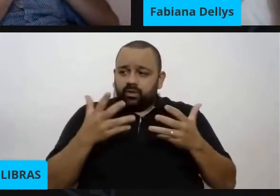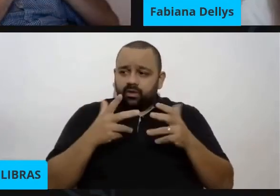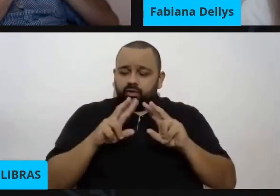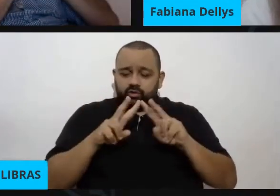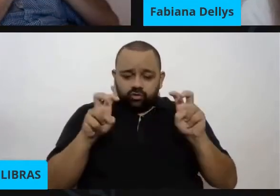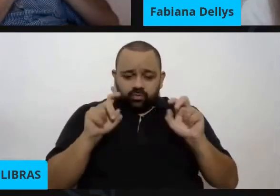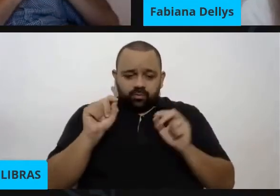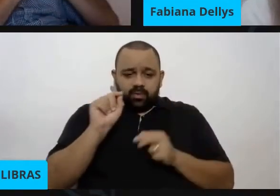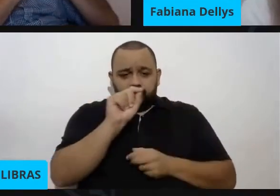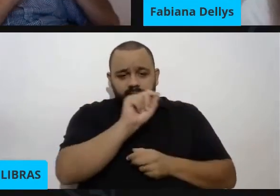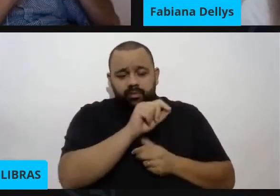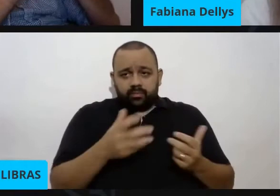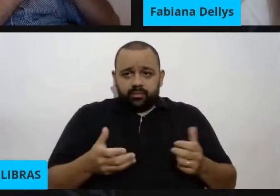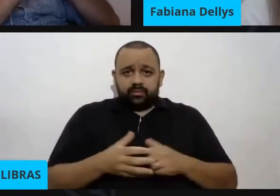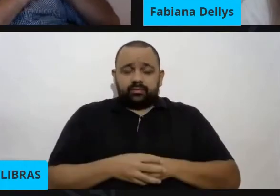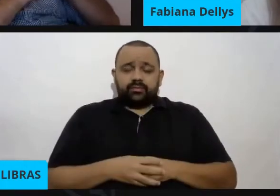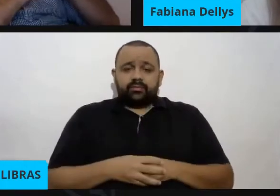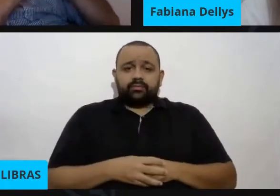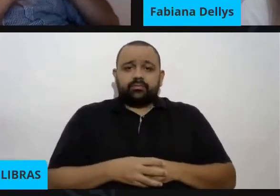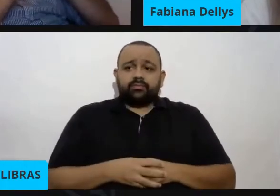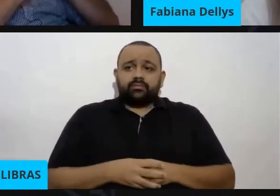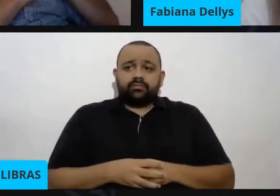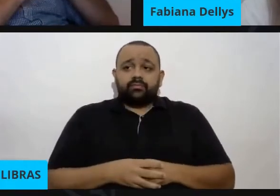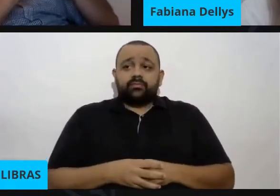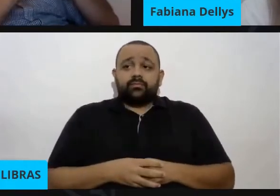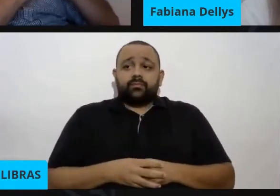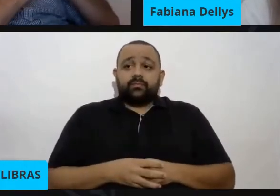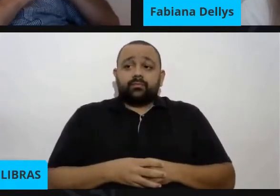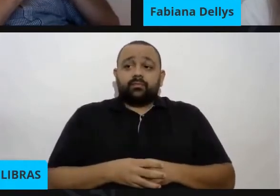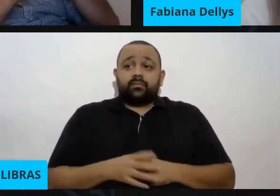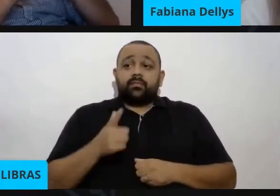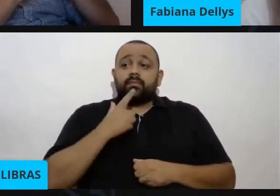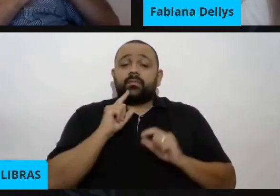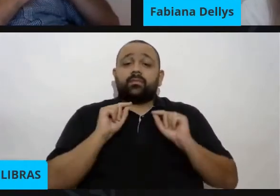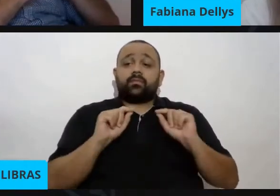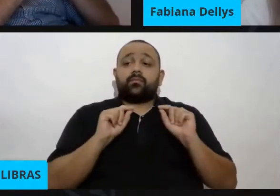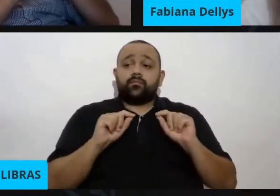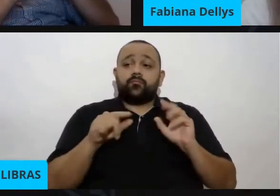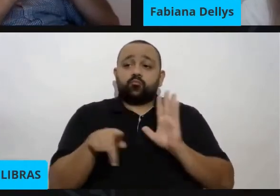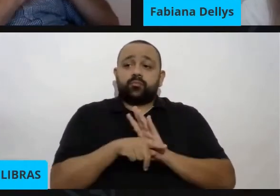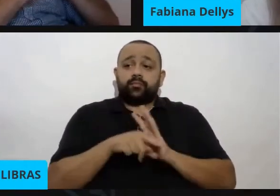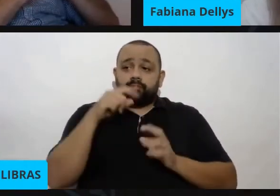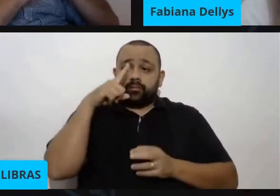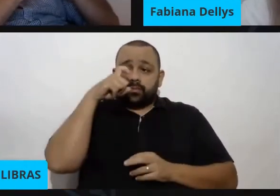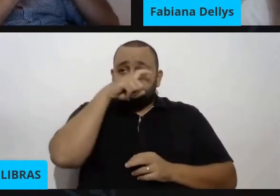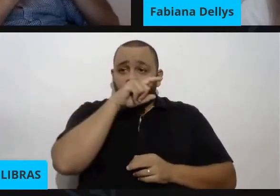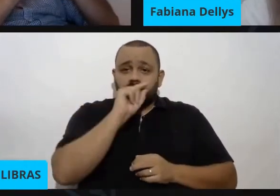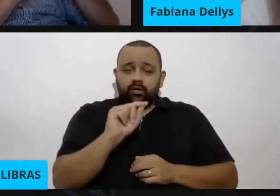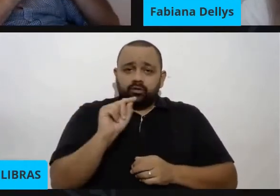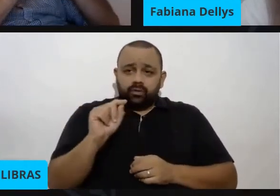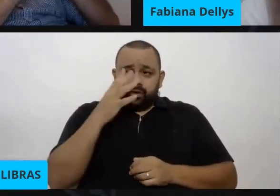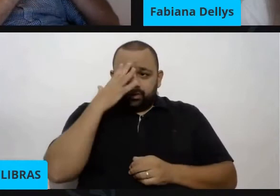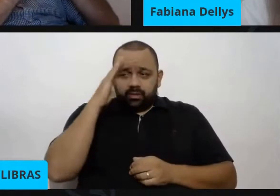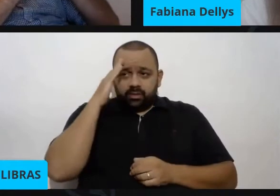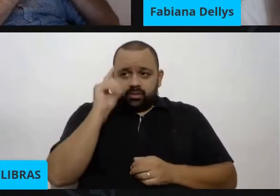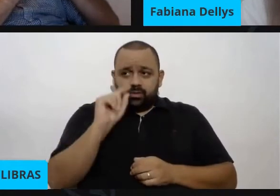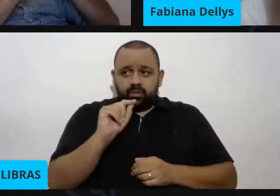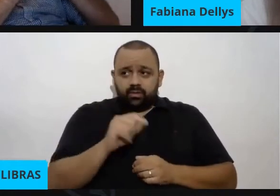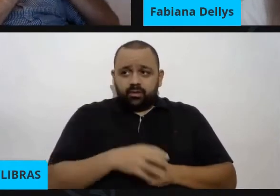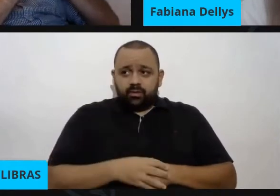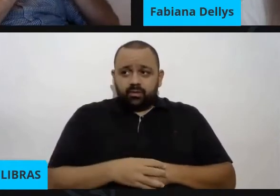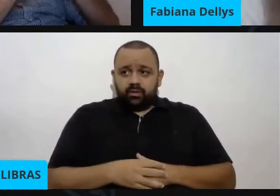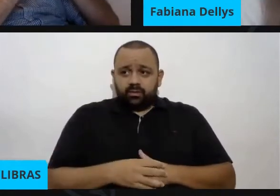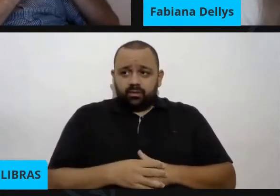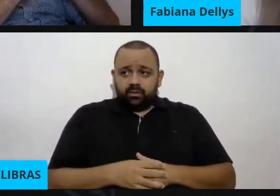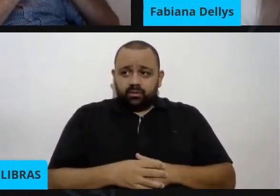determinados casos. Ele fala de quem? Mas a dificuldade de quem de entender?